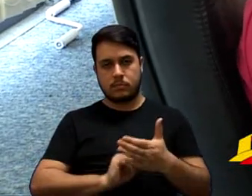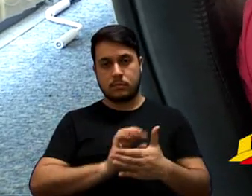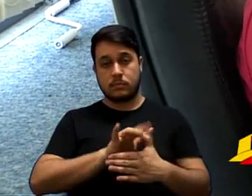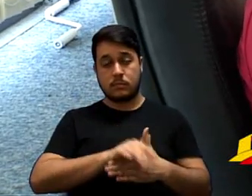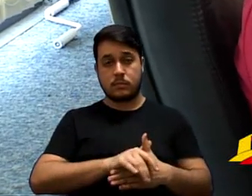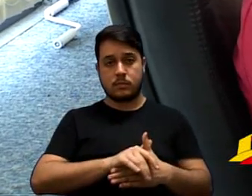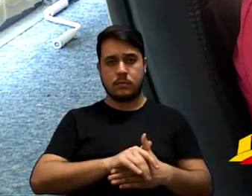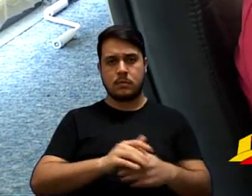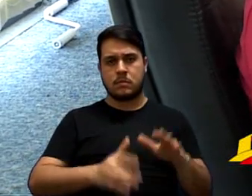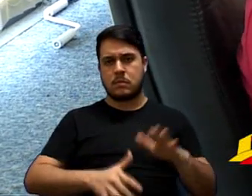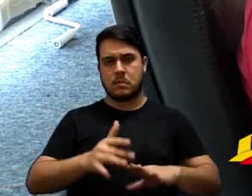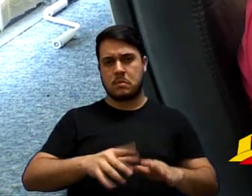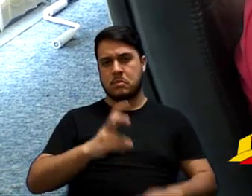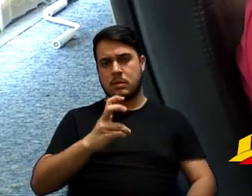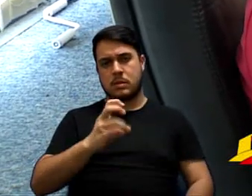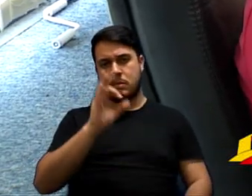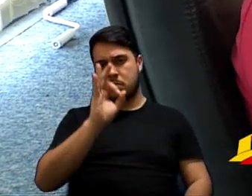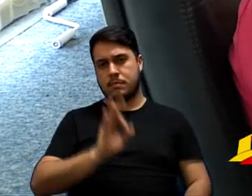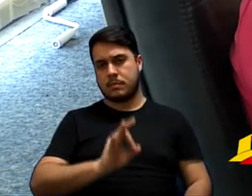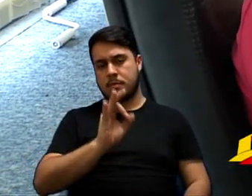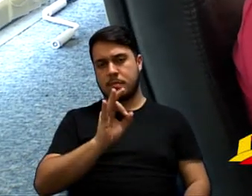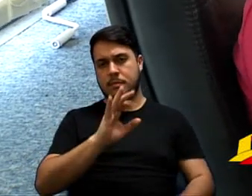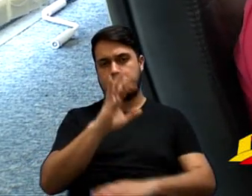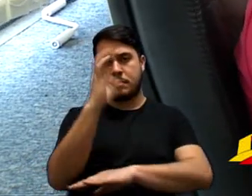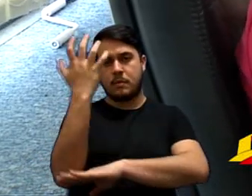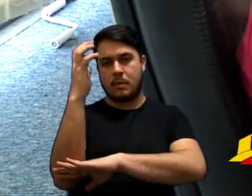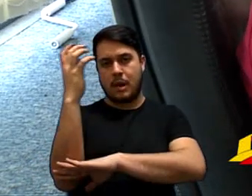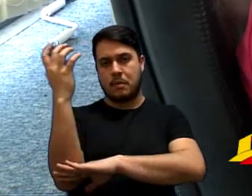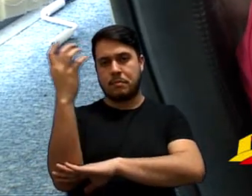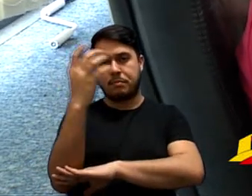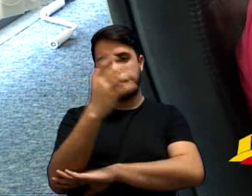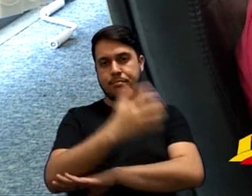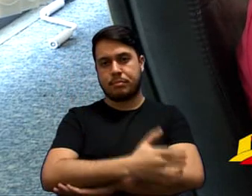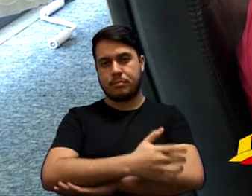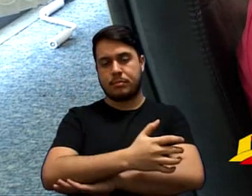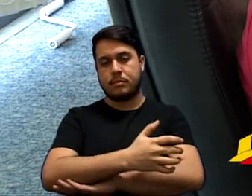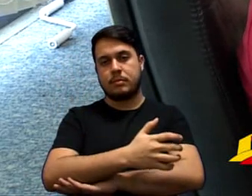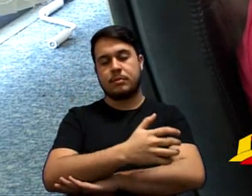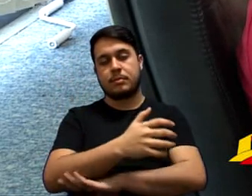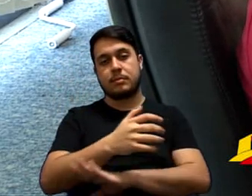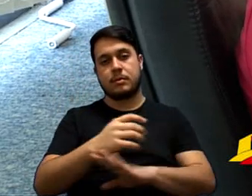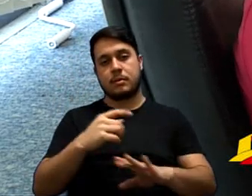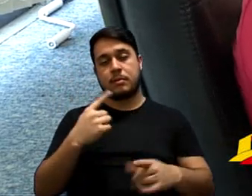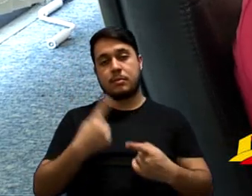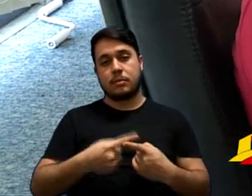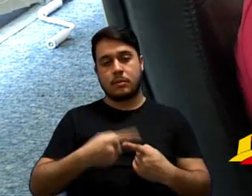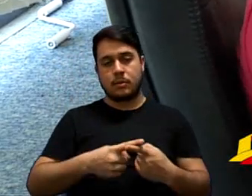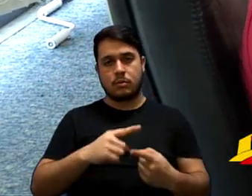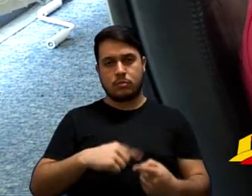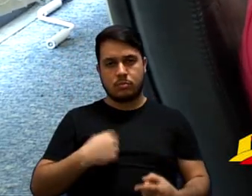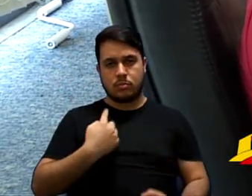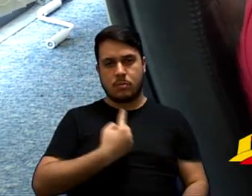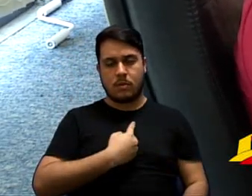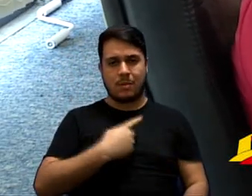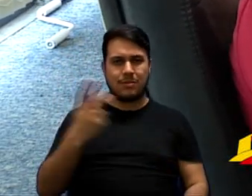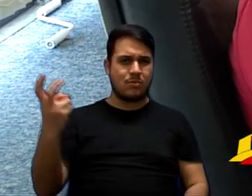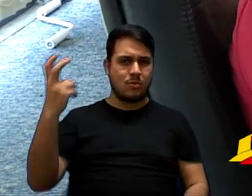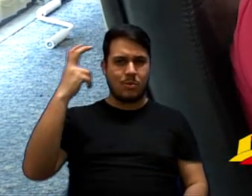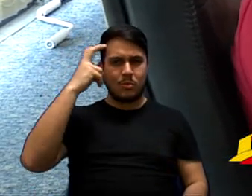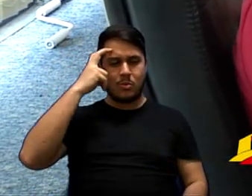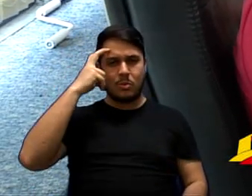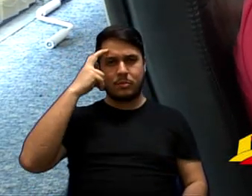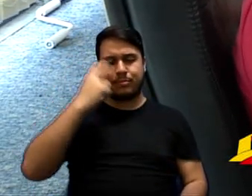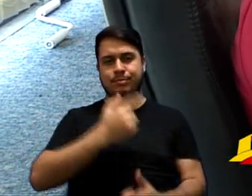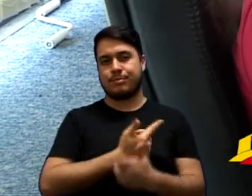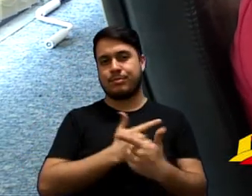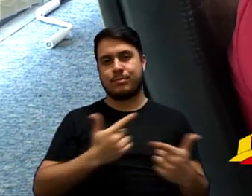parece que morre né é outra questão que precisa mesmo de fiscalização aí porque realmente a gente não tem uma cultura porque a gente sabe plantar